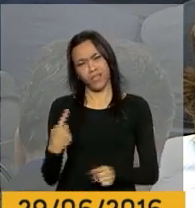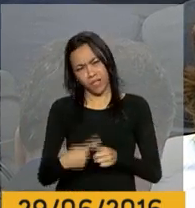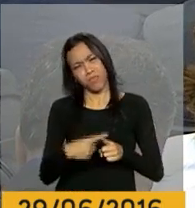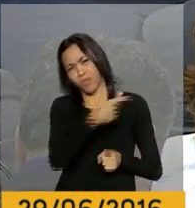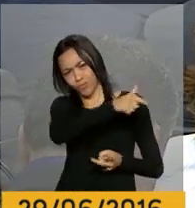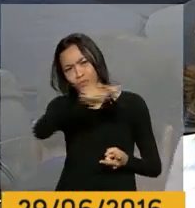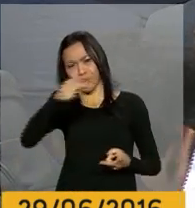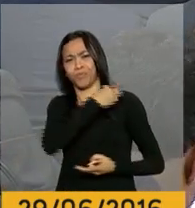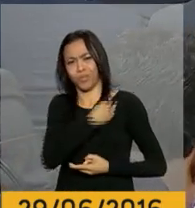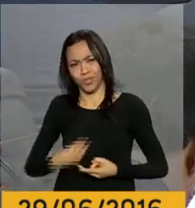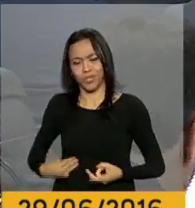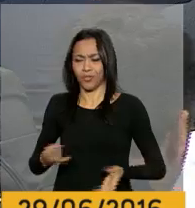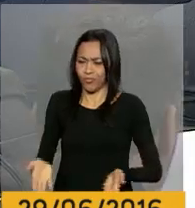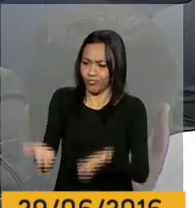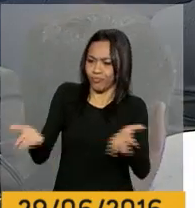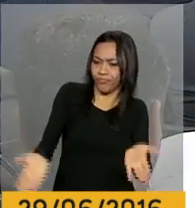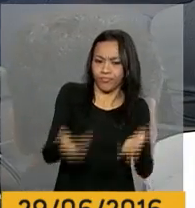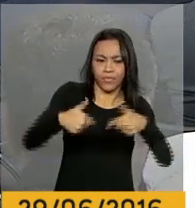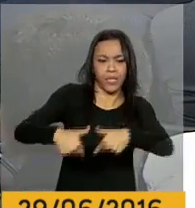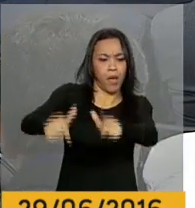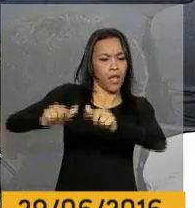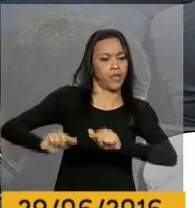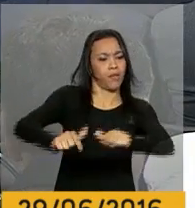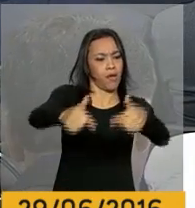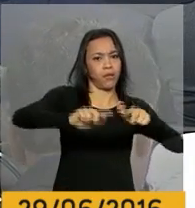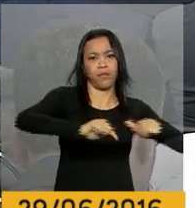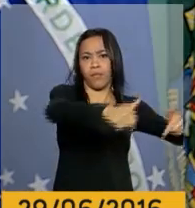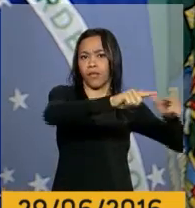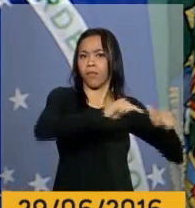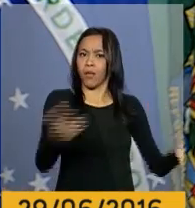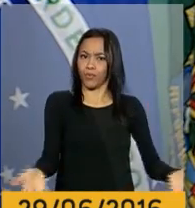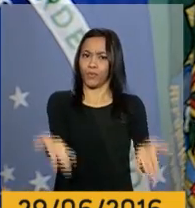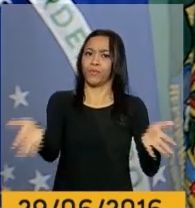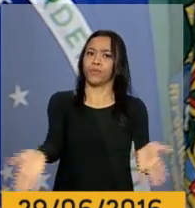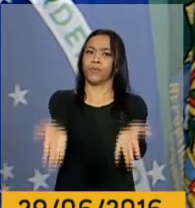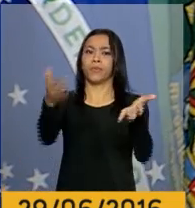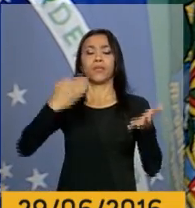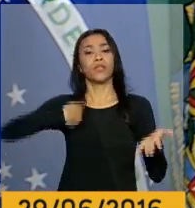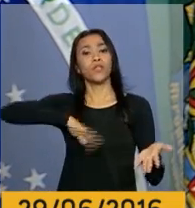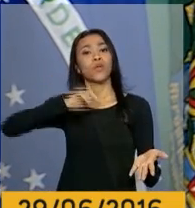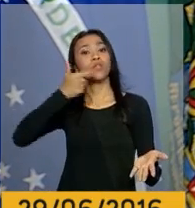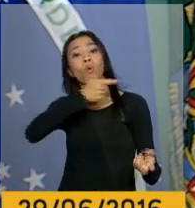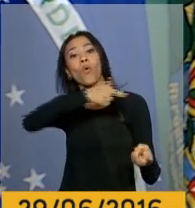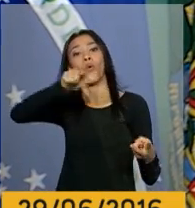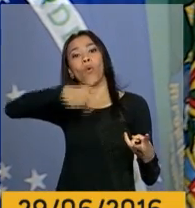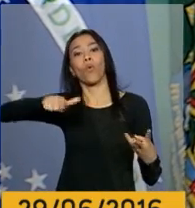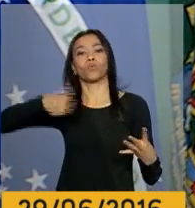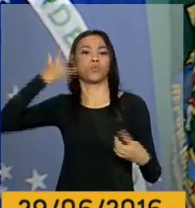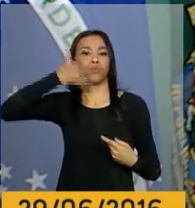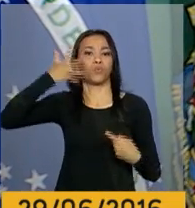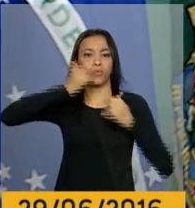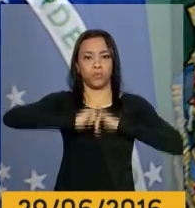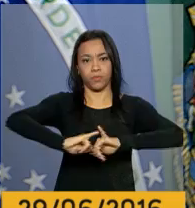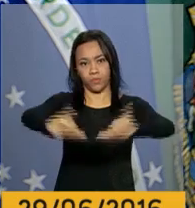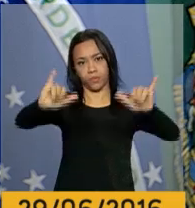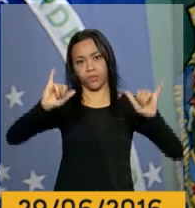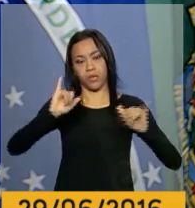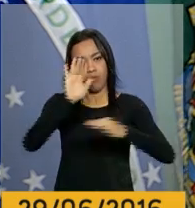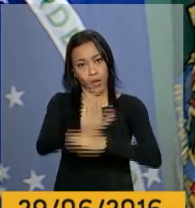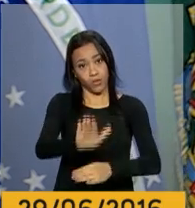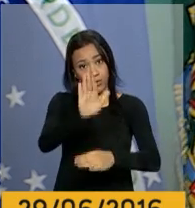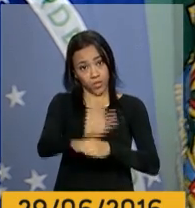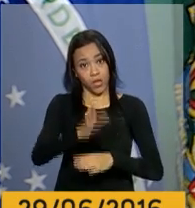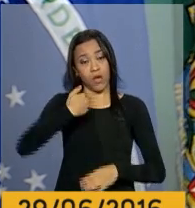demais ministros, não é? Incentivá-los a continuar trabalhando para que possamos fazer outros anúncios em benefício do